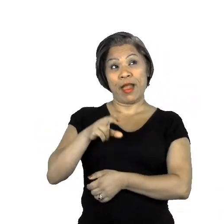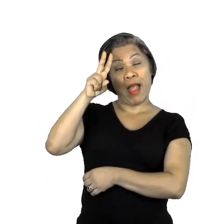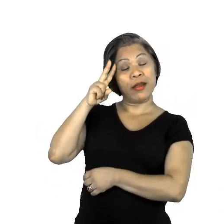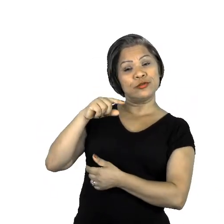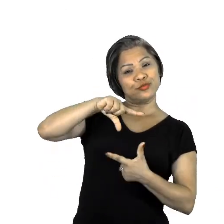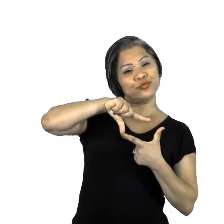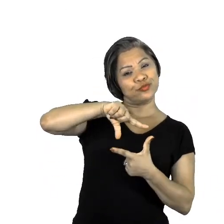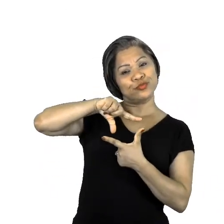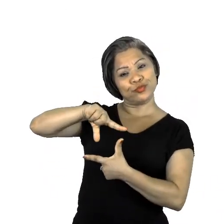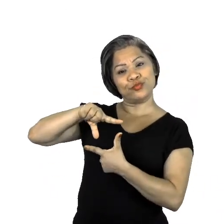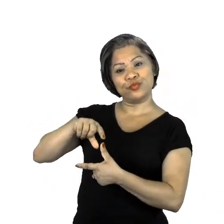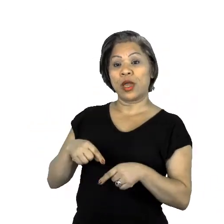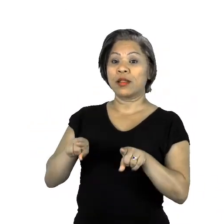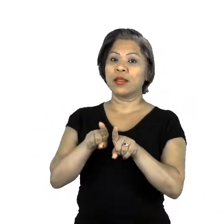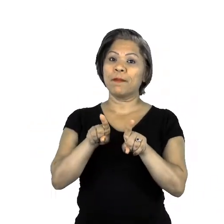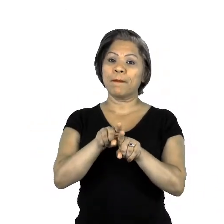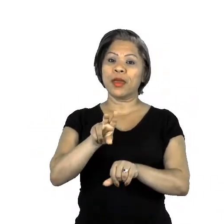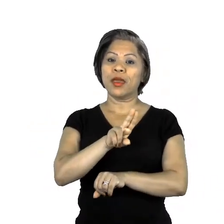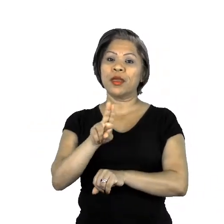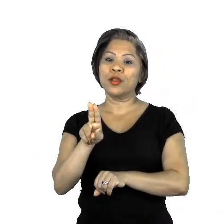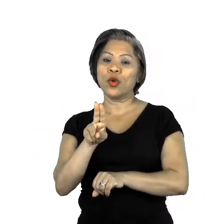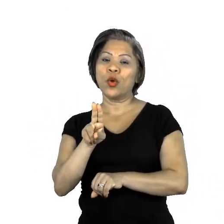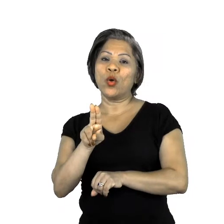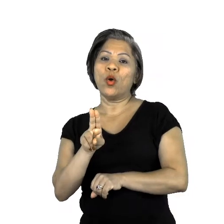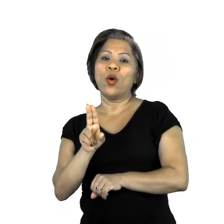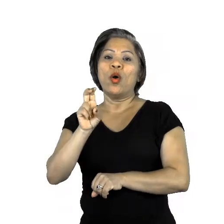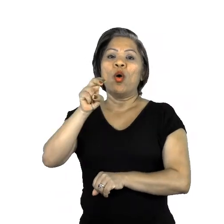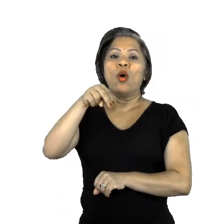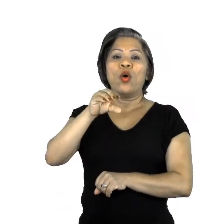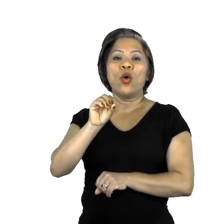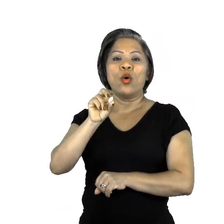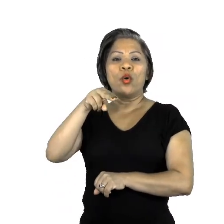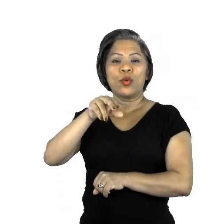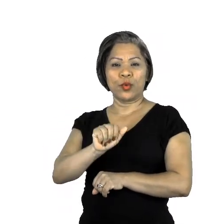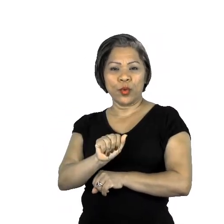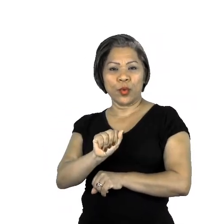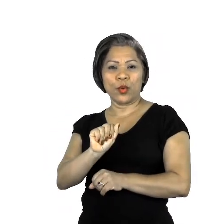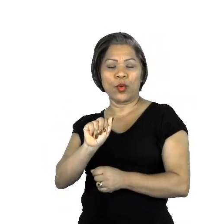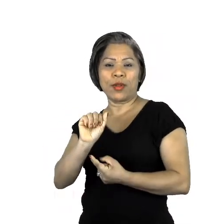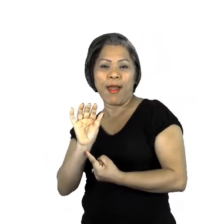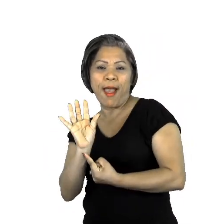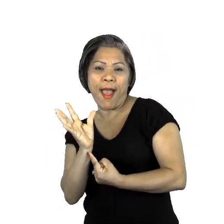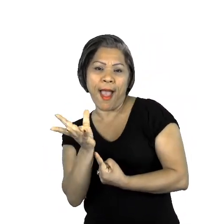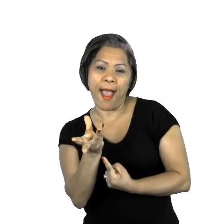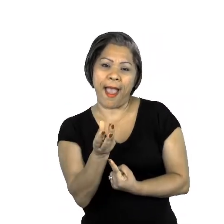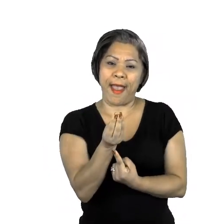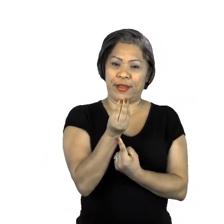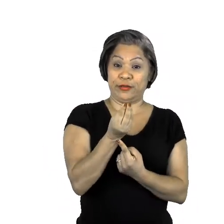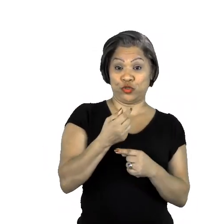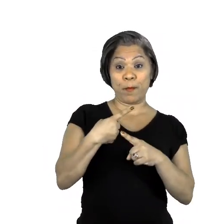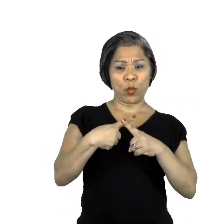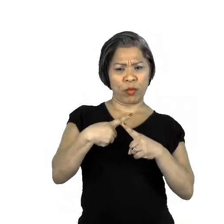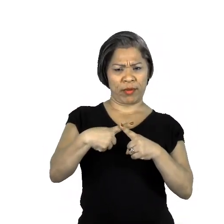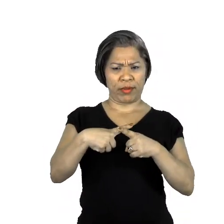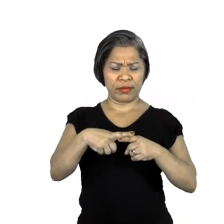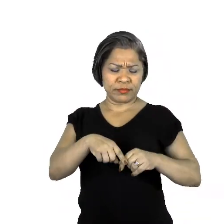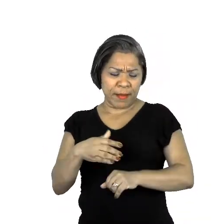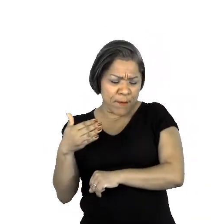chamadas também de nona arte. Por quê? Como ela é muito acessível e trabalha com